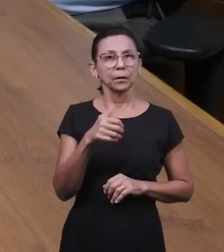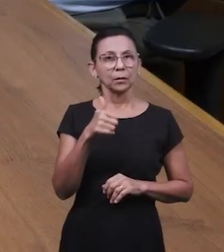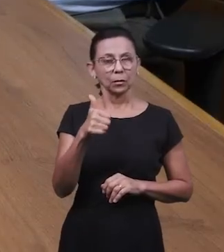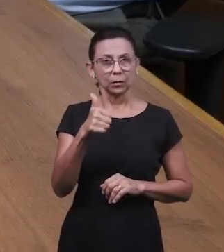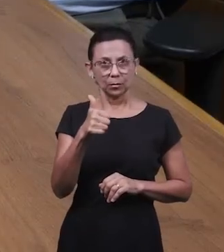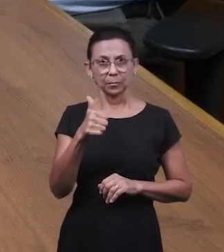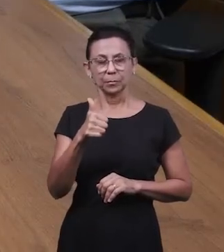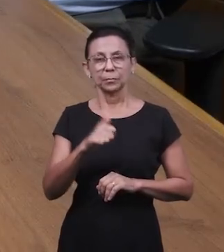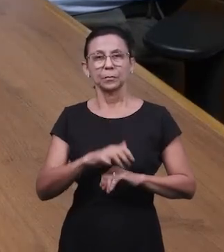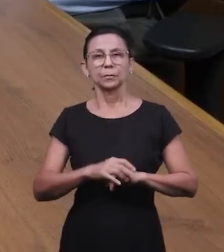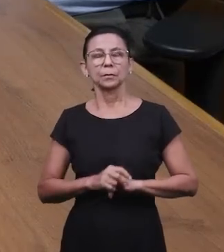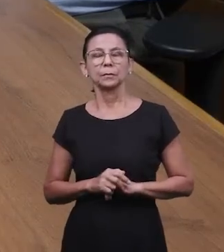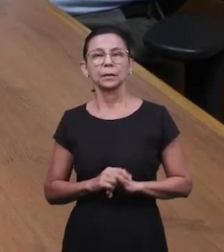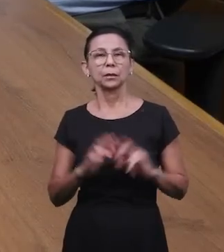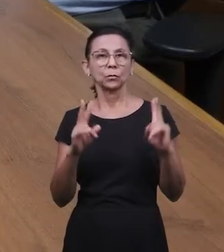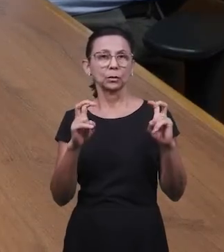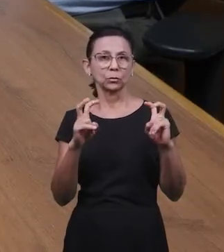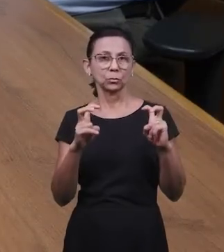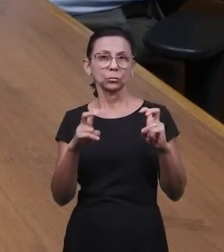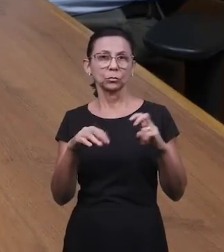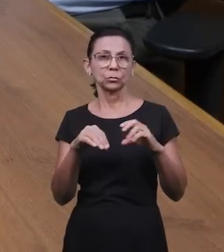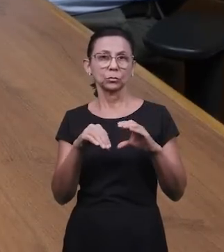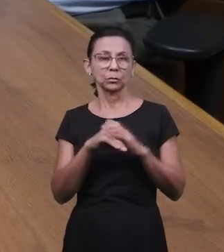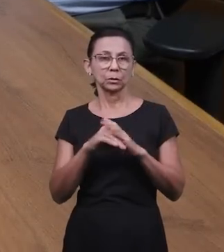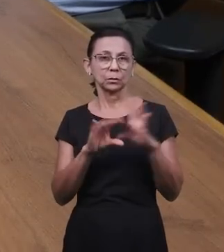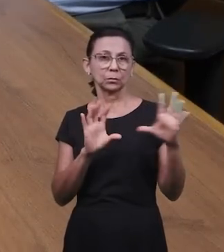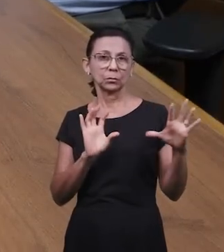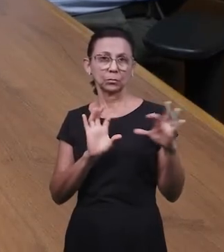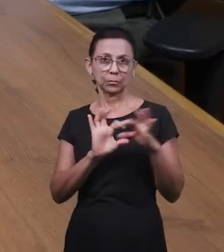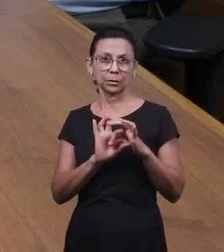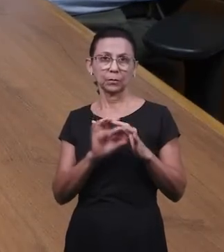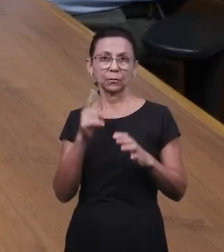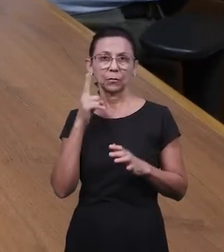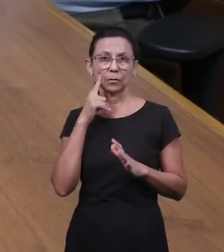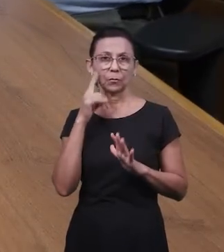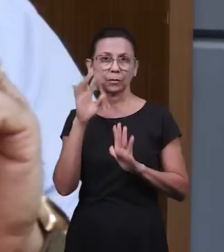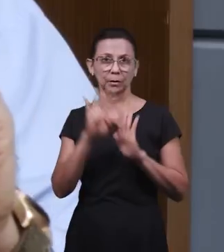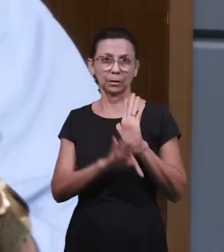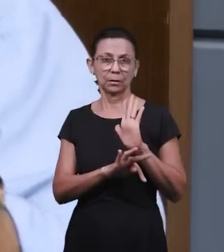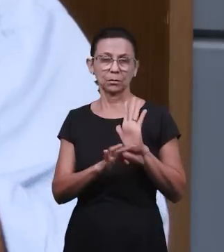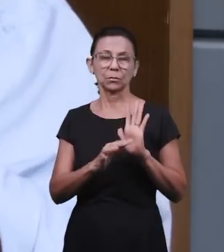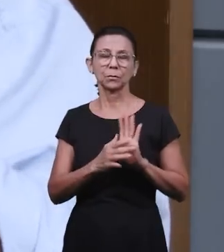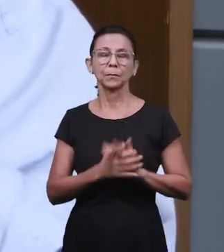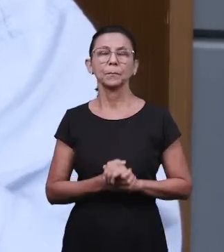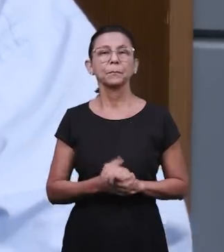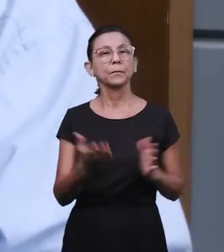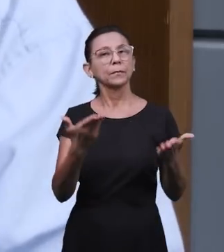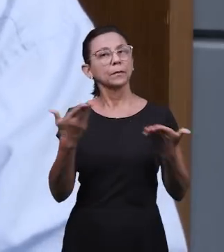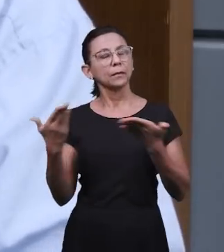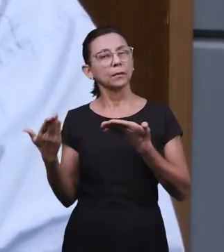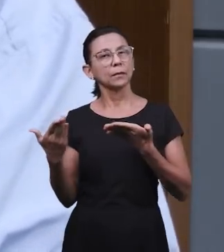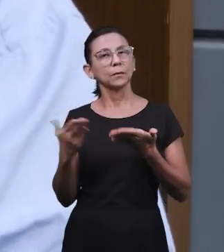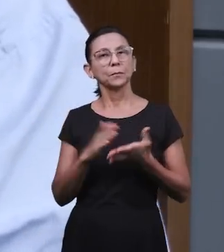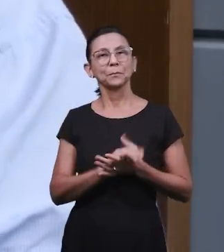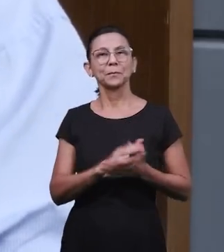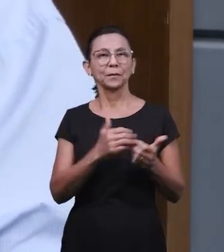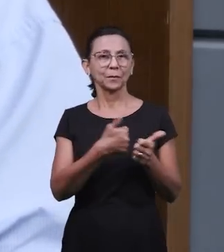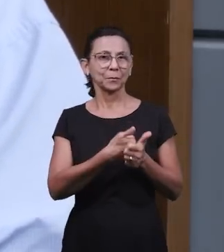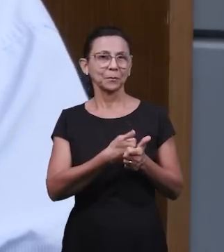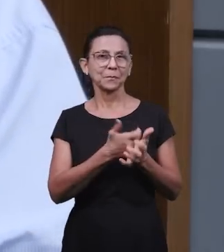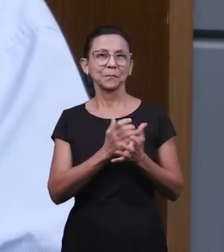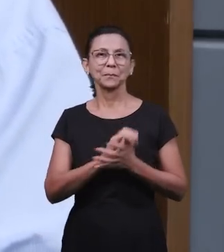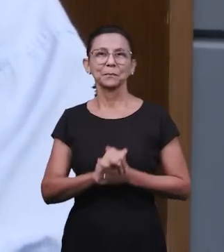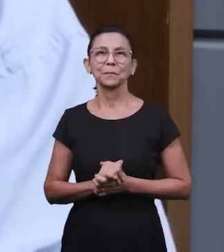quinta-feira, do Conversas Bíblicas sobre o tema comunhão. Nós vamos ler um texto na Palavra do Senhor. E eu convido você a ler comigo. O